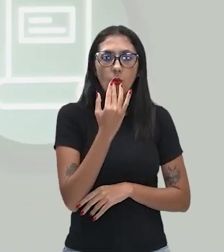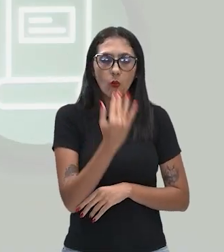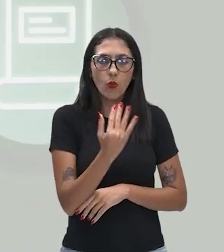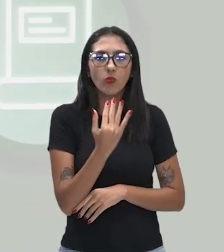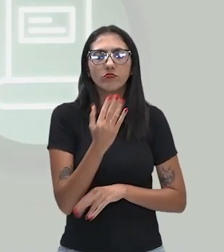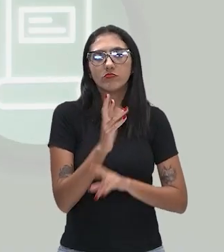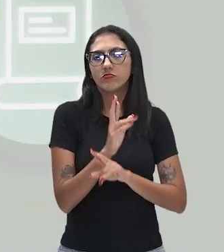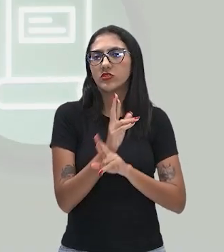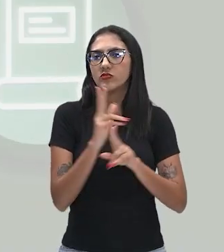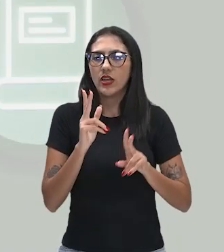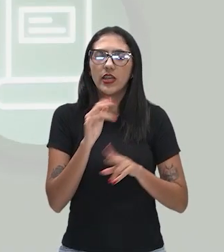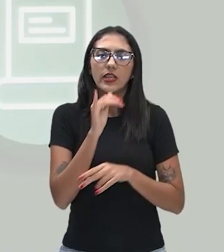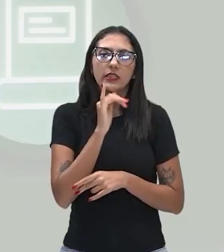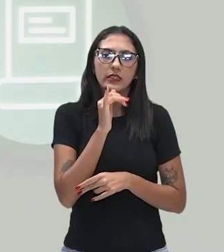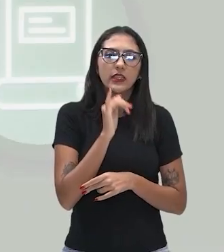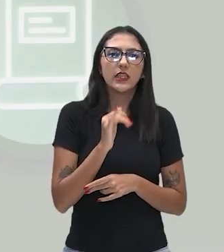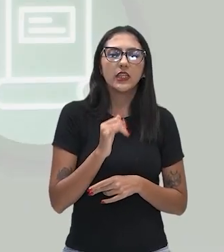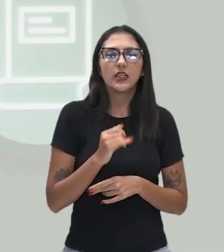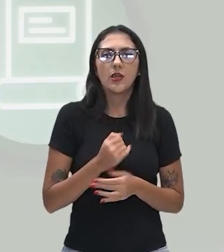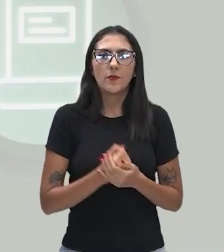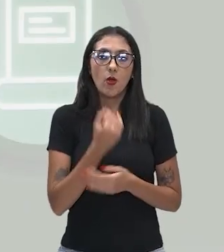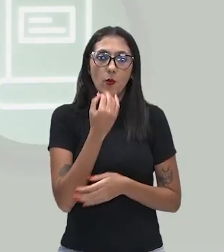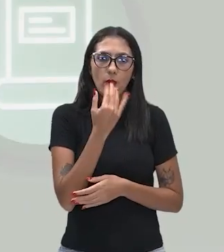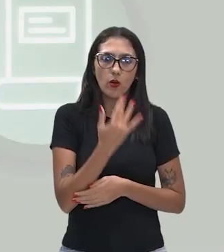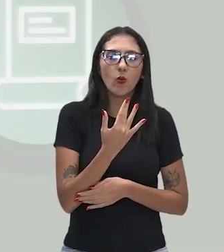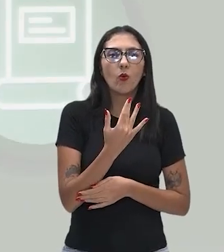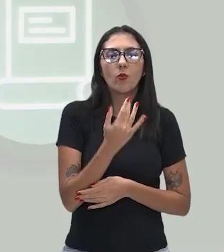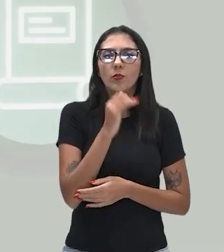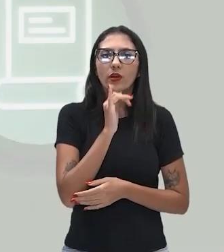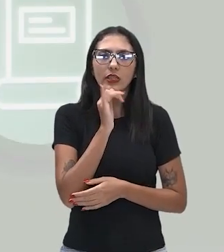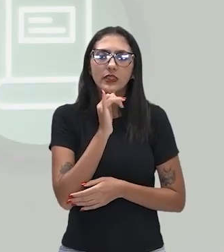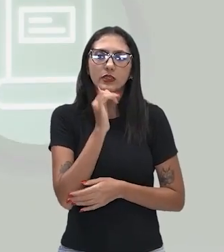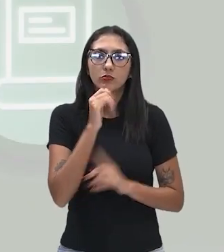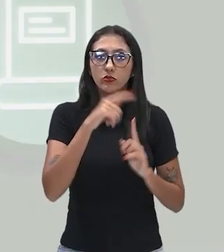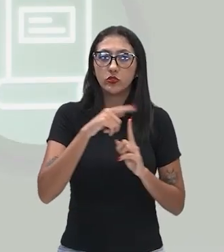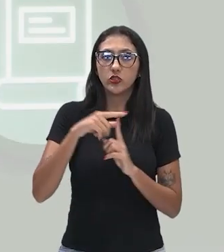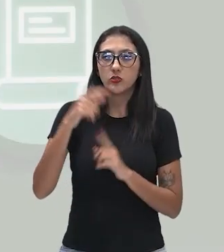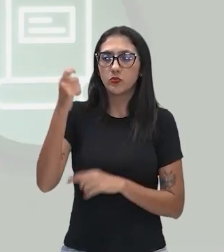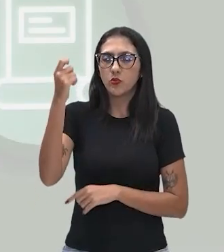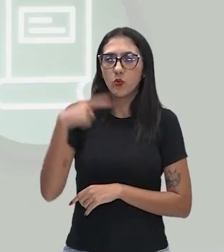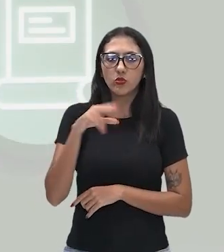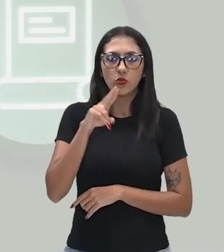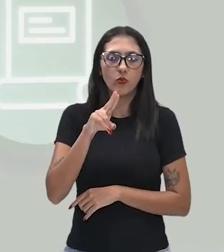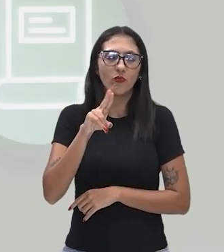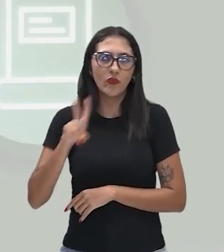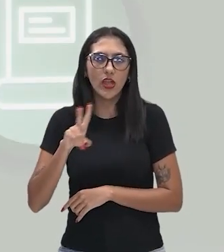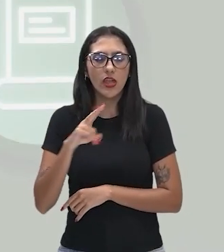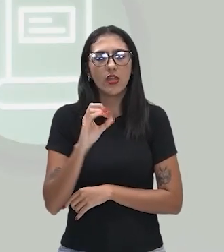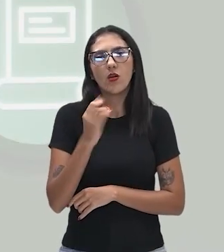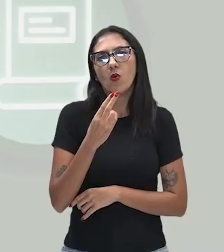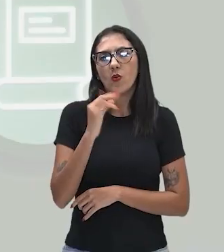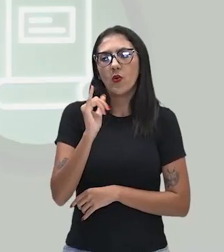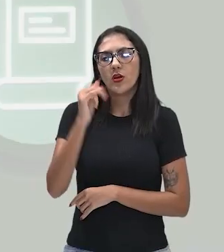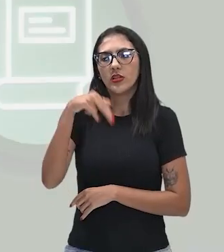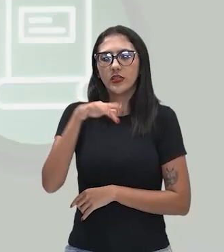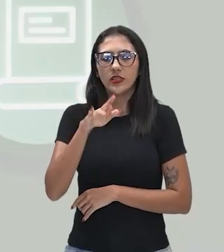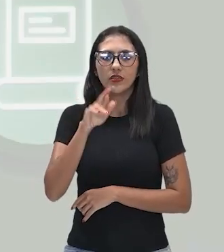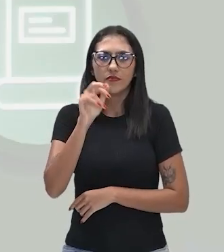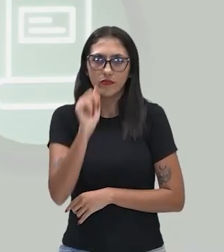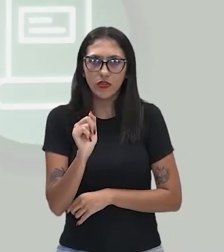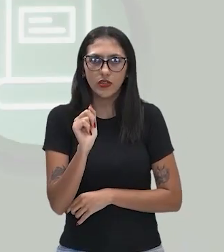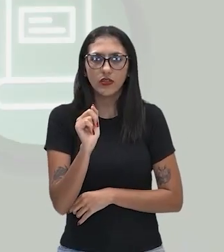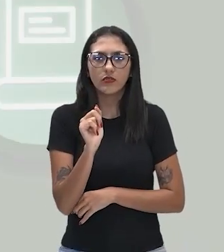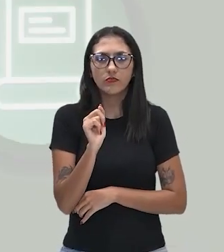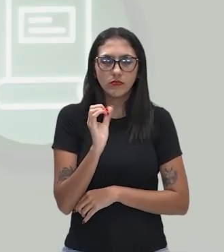radiação ultravioleta, uma radiação raio-x, tá bom, pessoal? Tudo é luz, não esqueçam, tudo é luz, tá, gente?